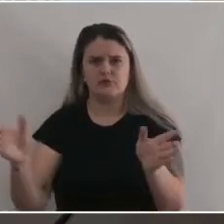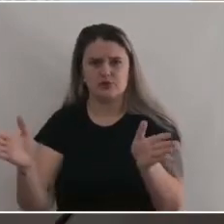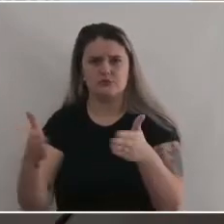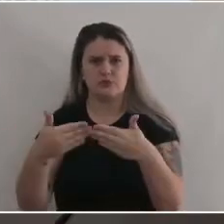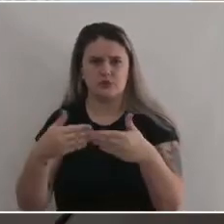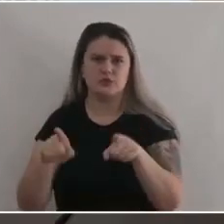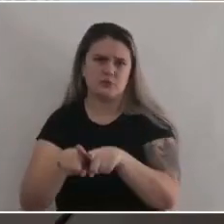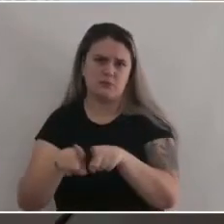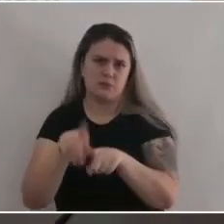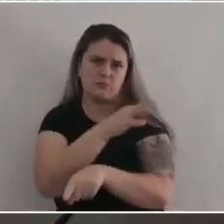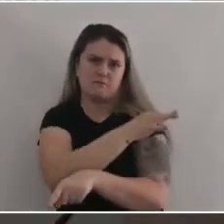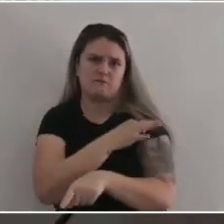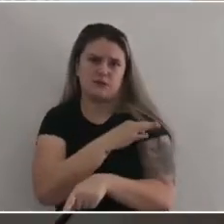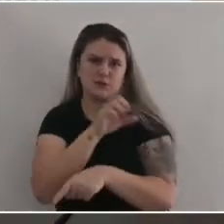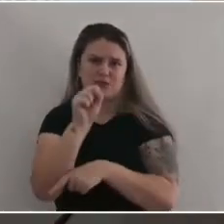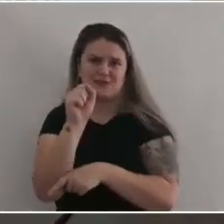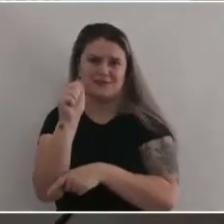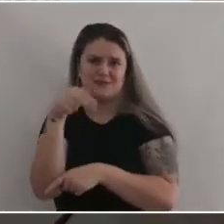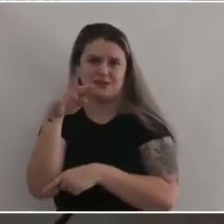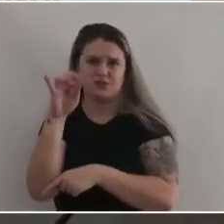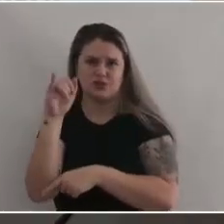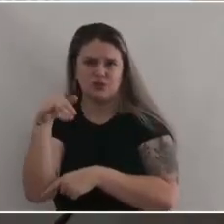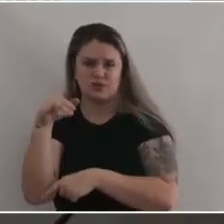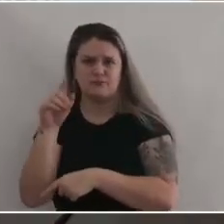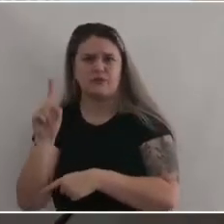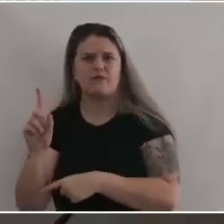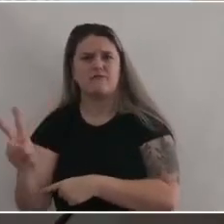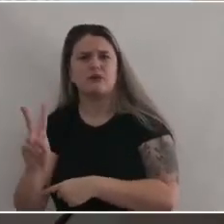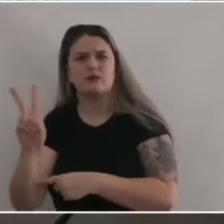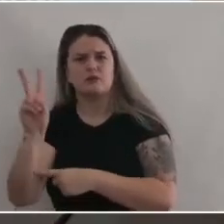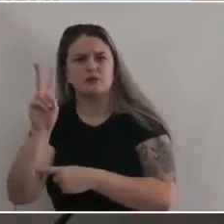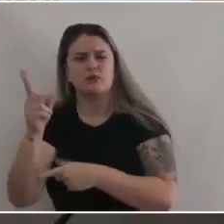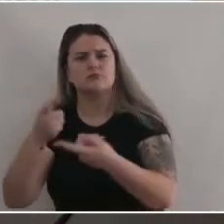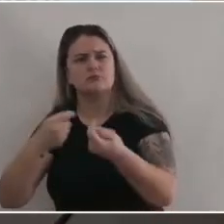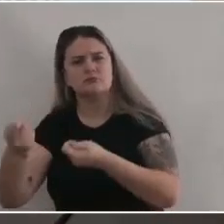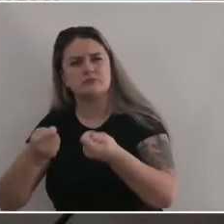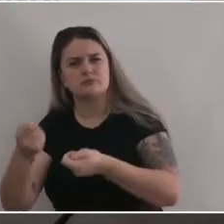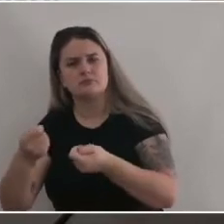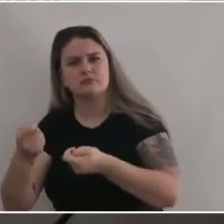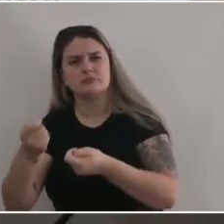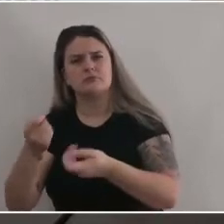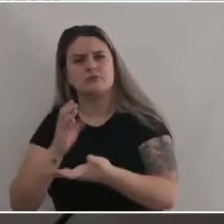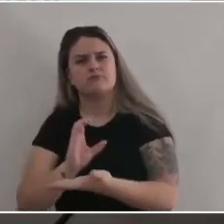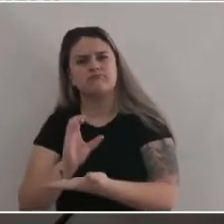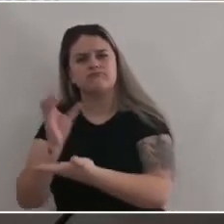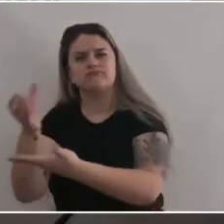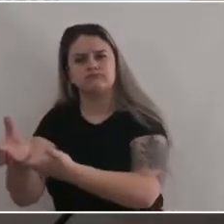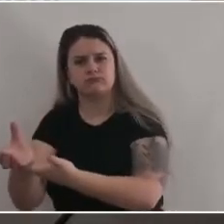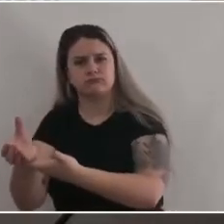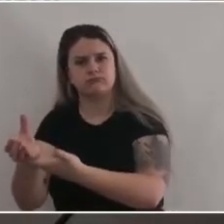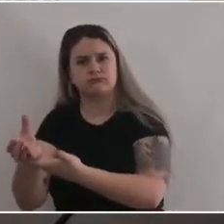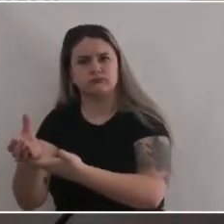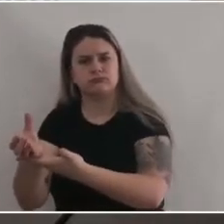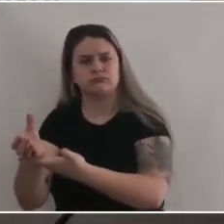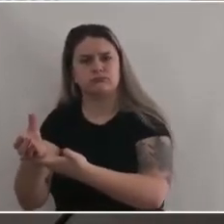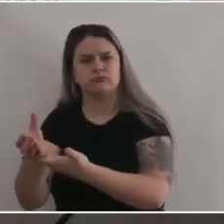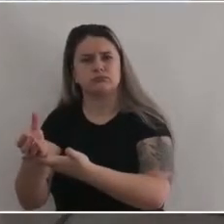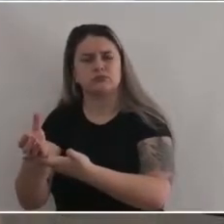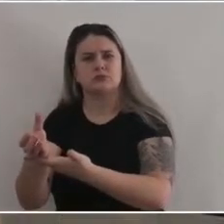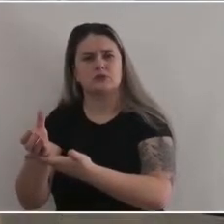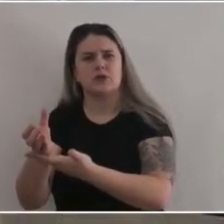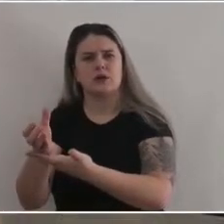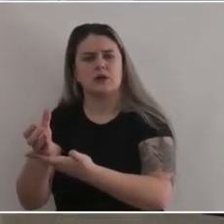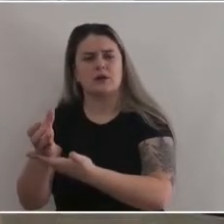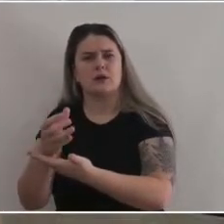também, alguns valores referentes ao orçamento, ao valor que foi repassado para o Legislativo durante